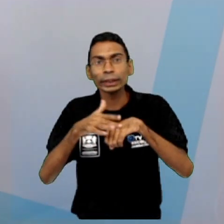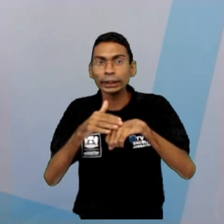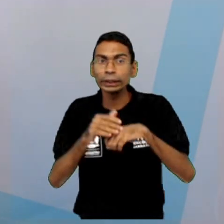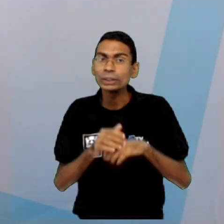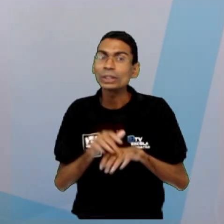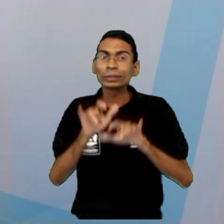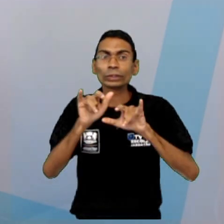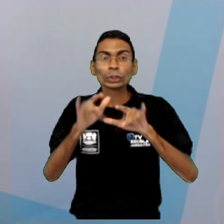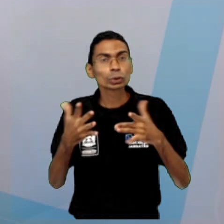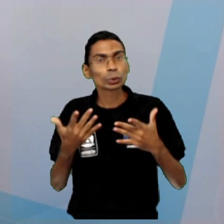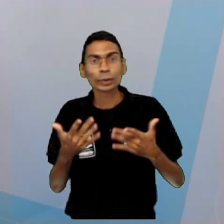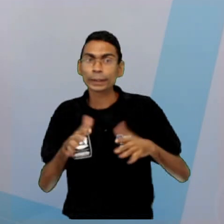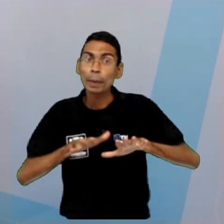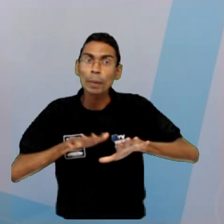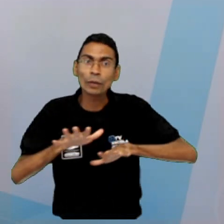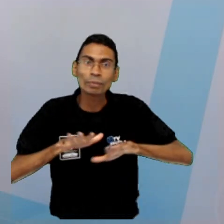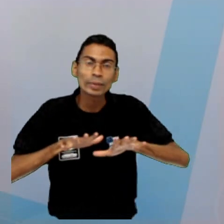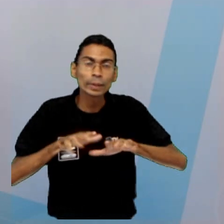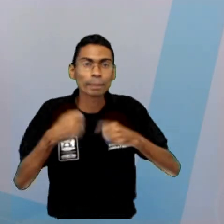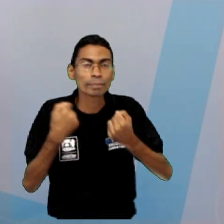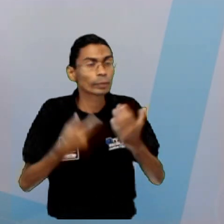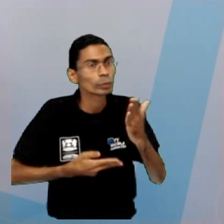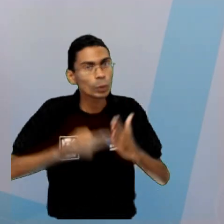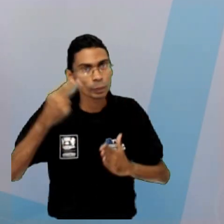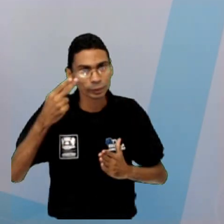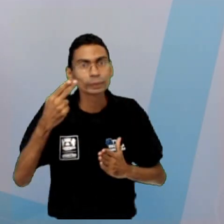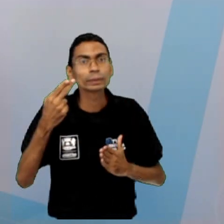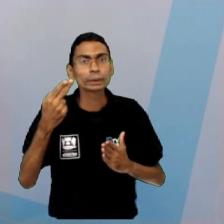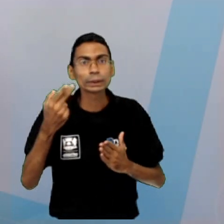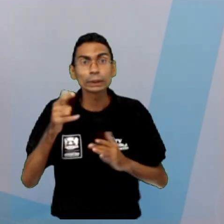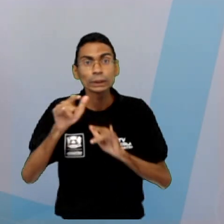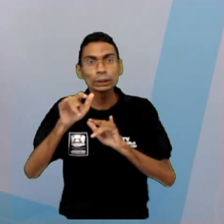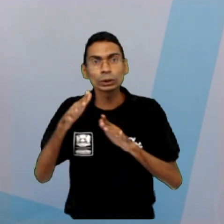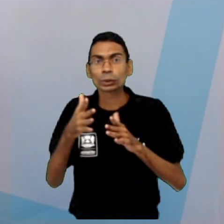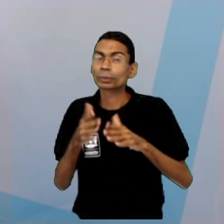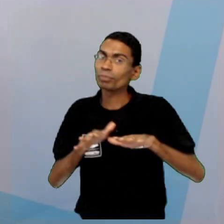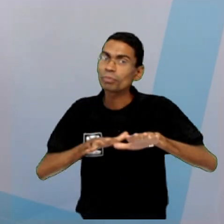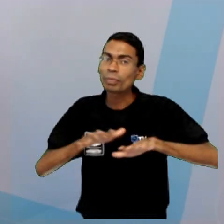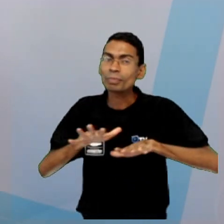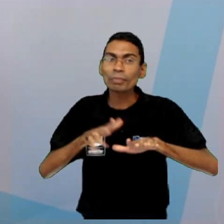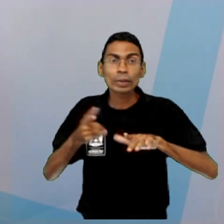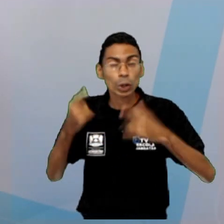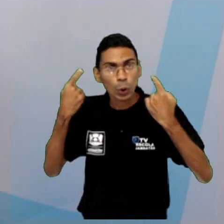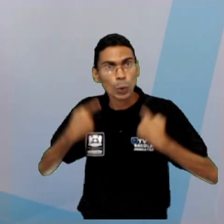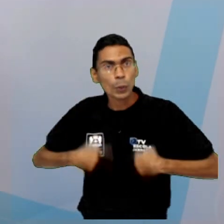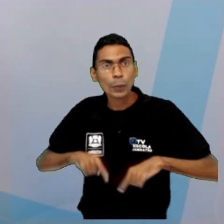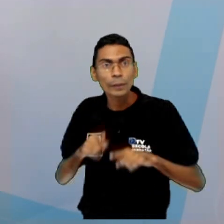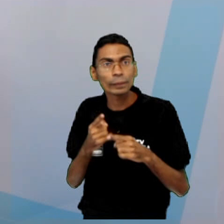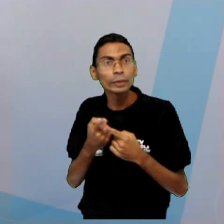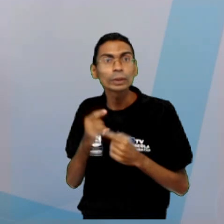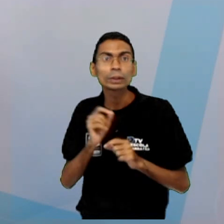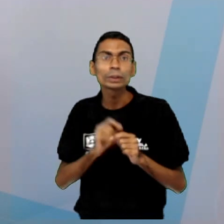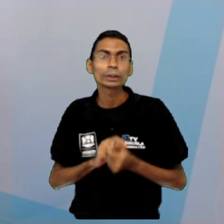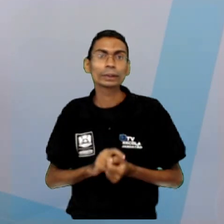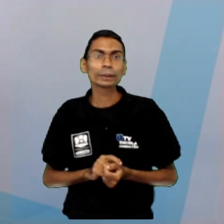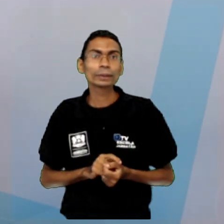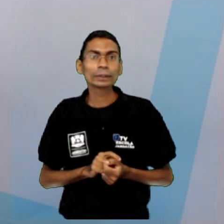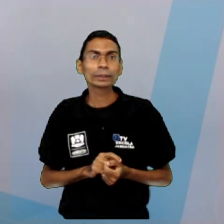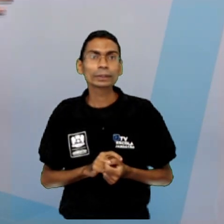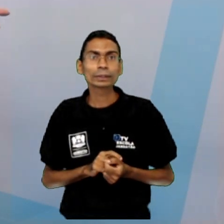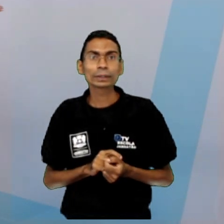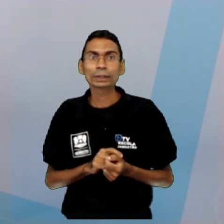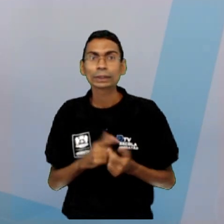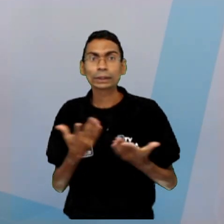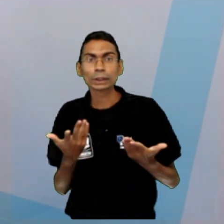muito debilitado. Ele precisa fazer uma cirurgia que deixa ele debilitado e recluso só